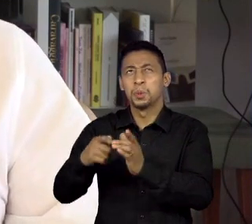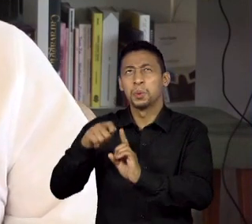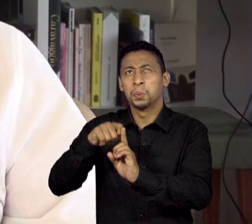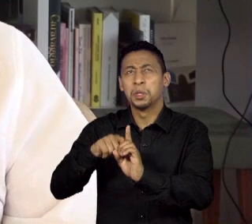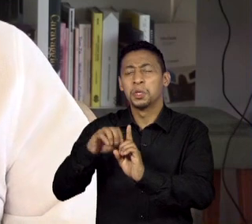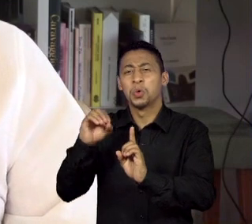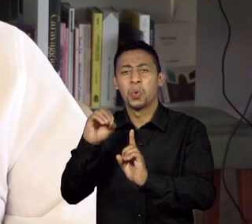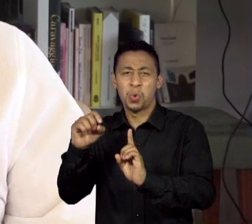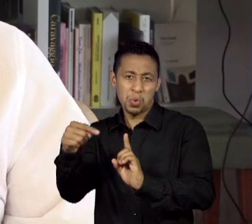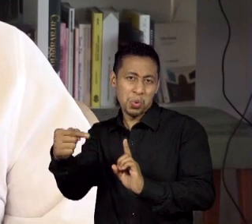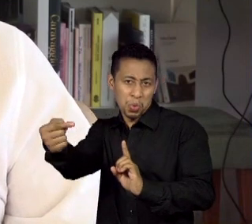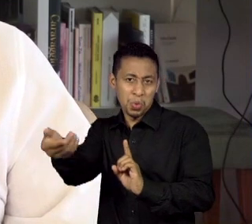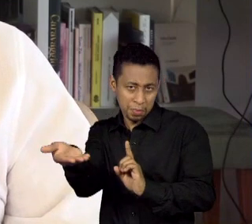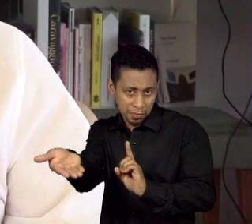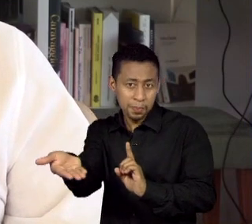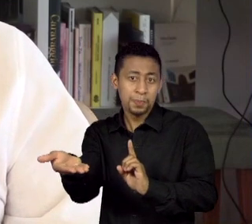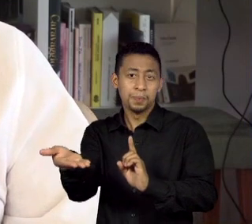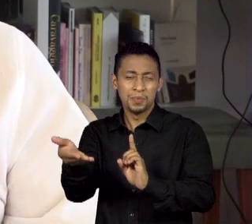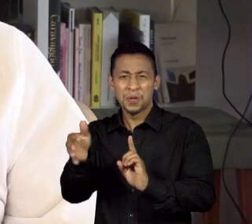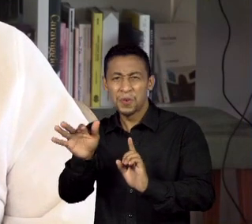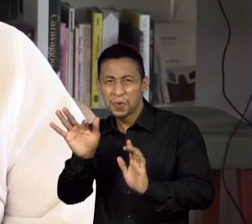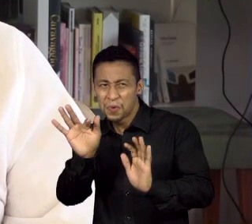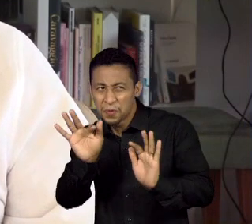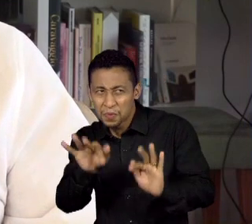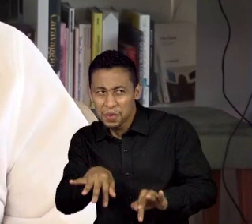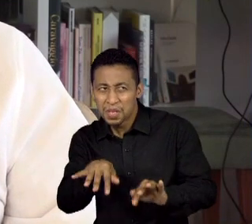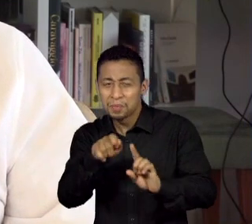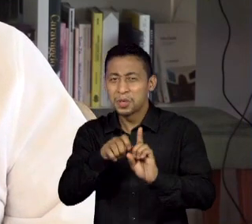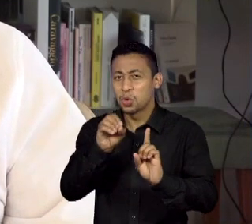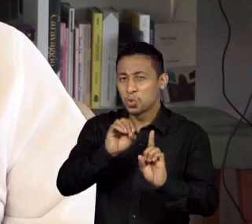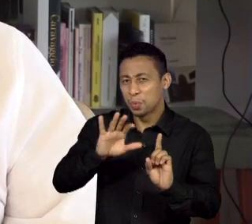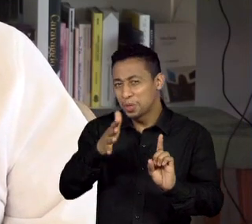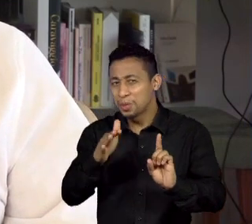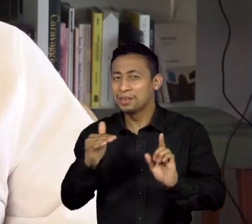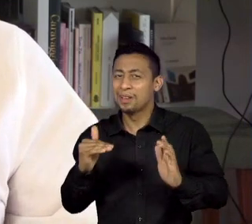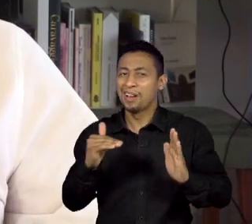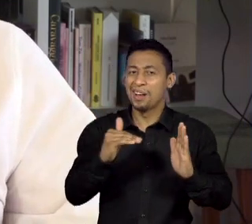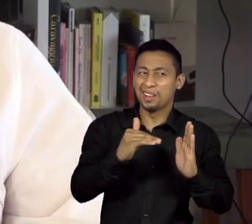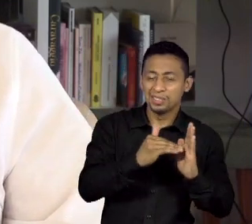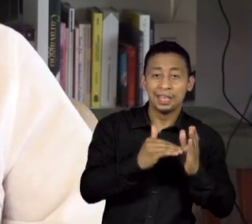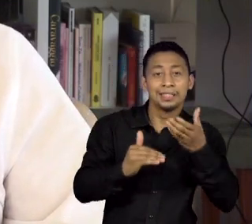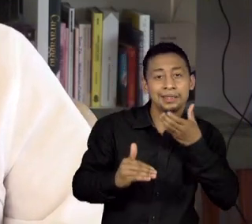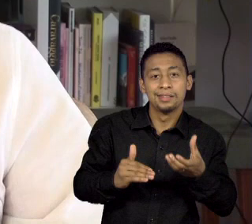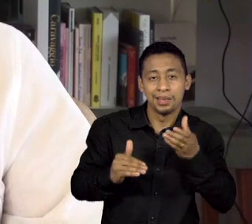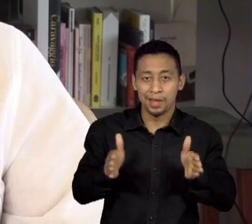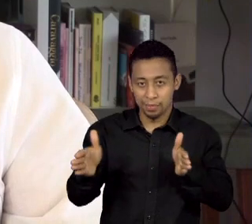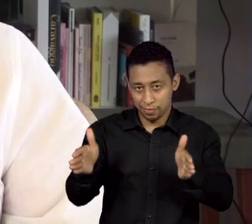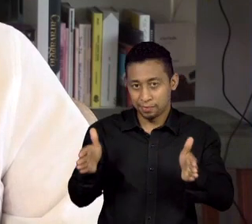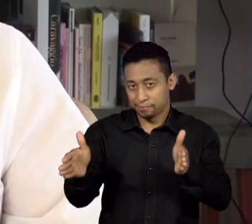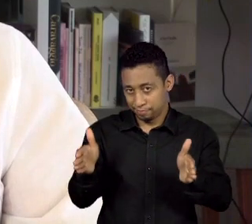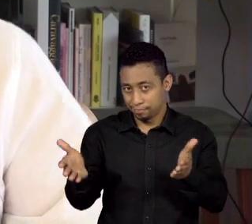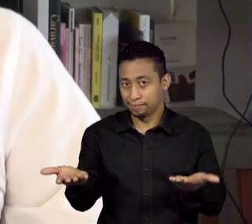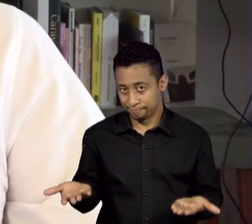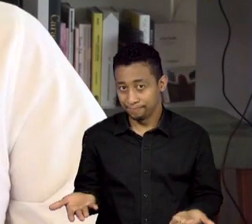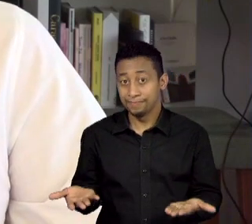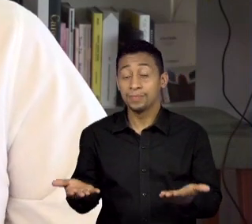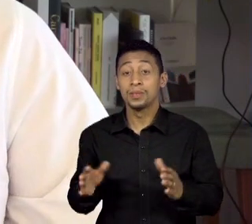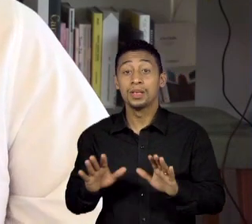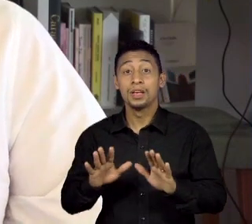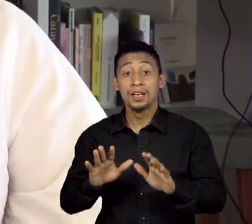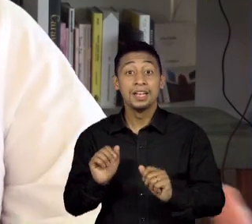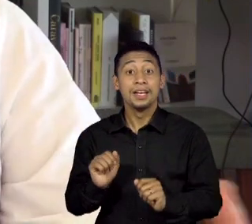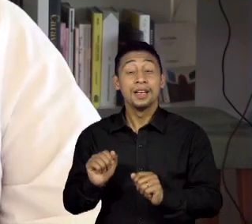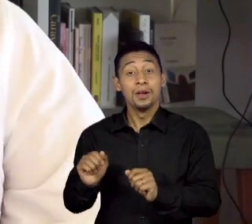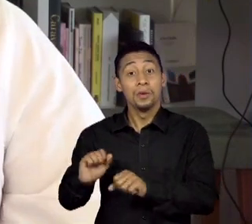daqui a um mês, fim de outubro e tal, e deve ir vai até início de dezembro. E